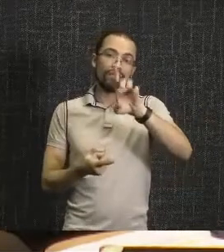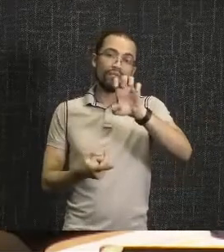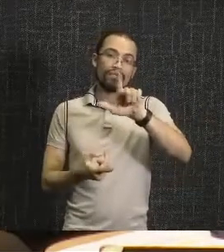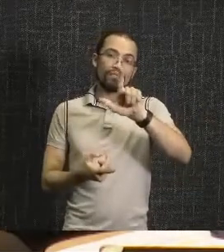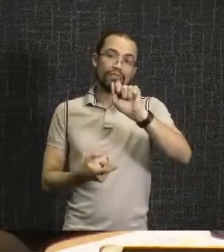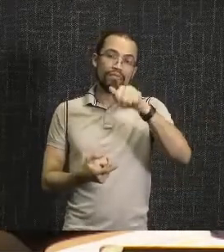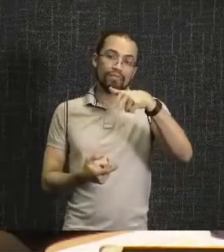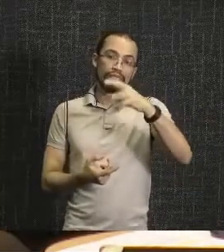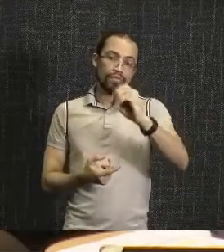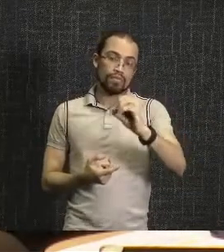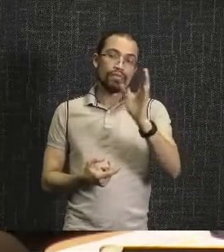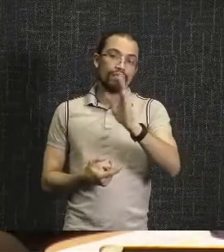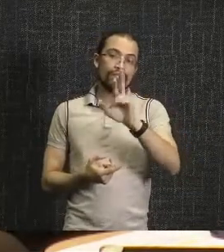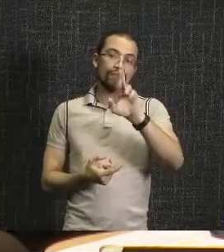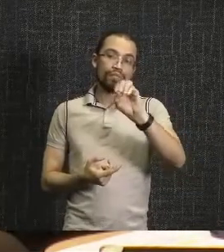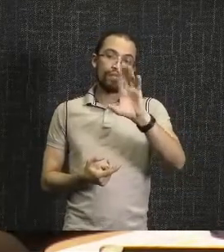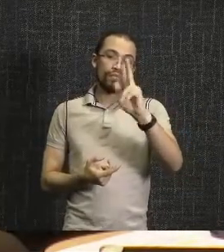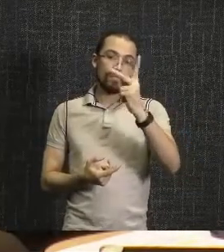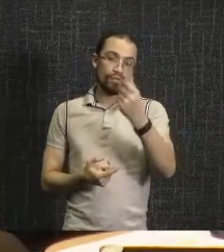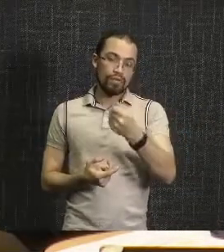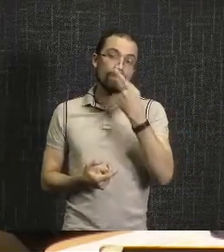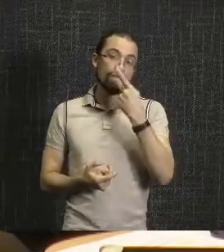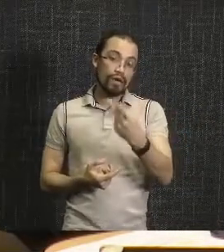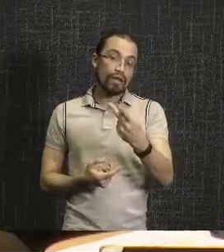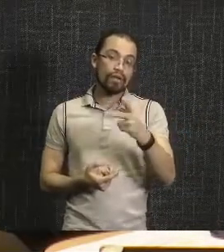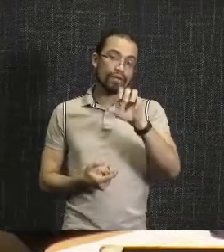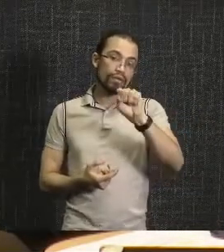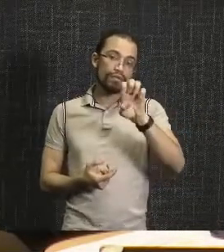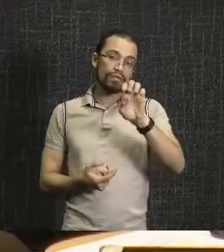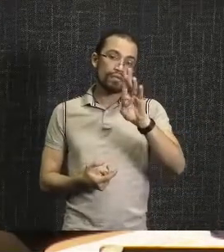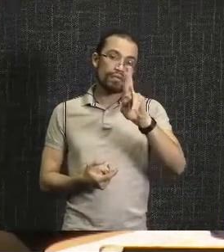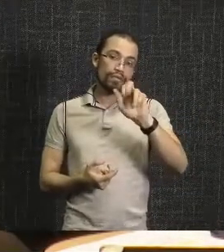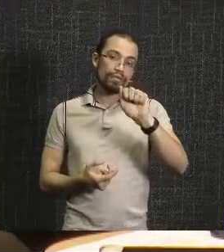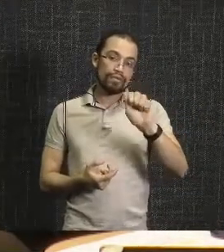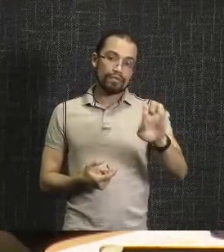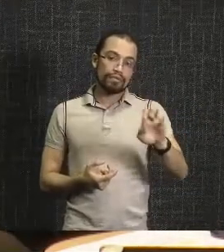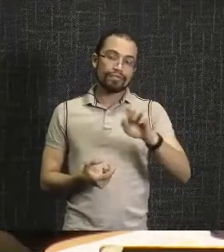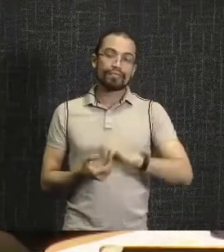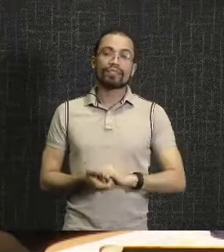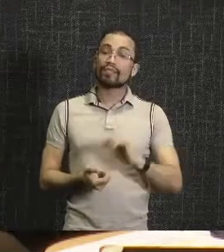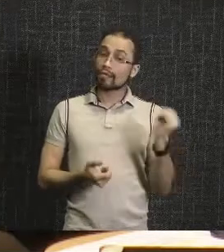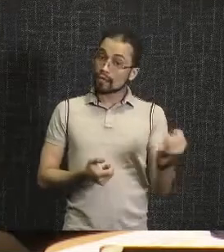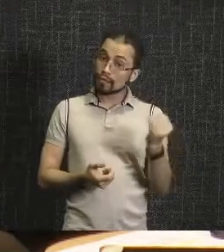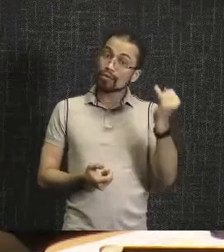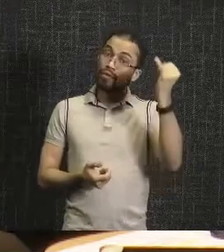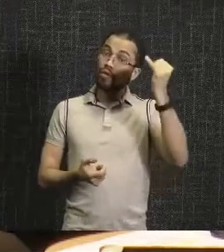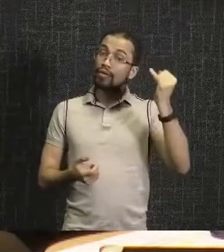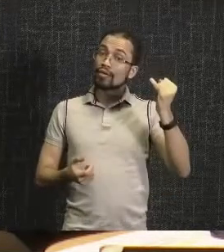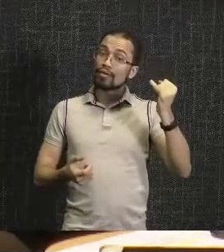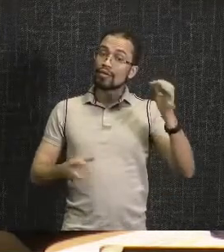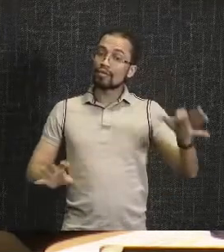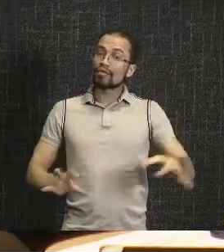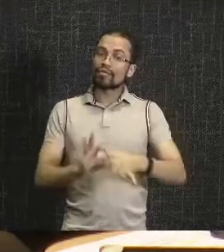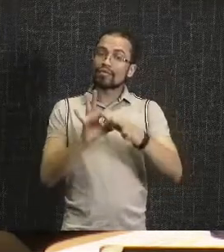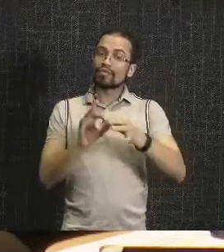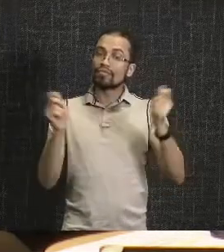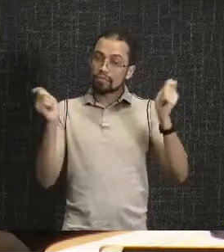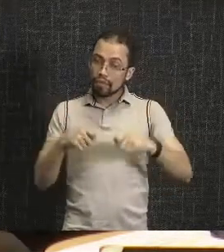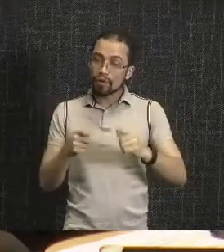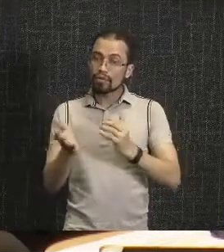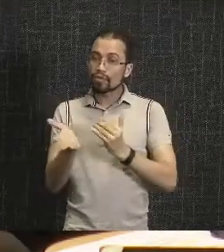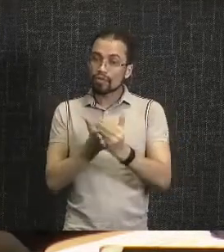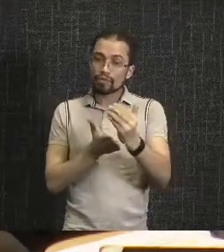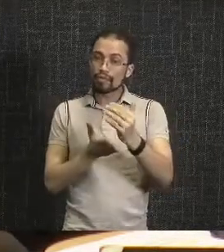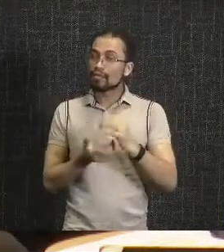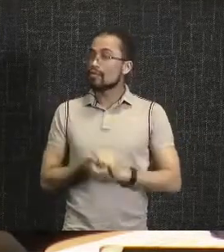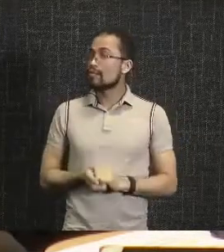citar o Sebrae como um importante parceiro nesse processo de retomada, nos desafios que as empresas têm. Você pode, então, Delano, já